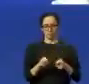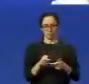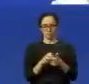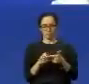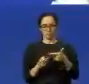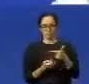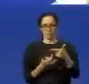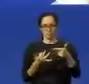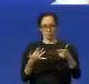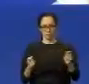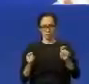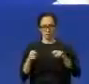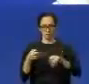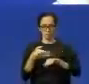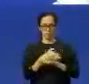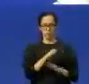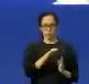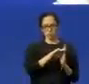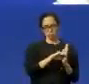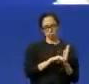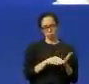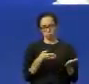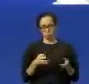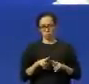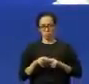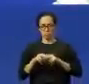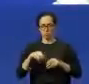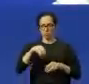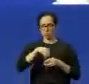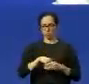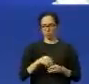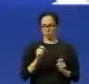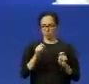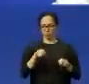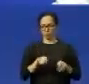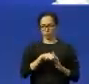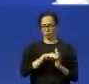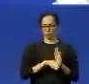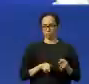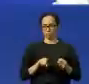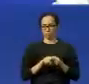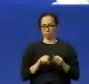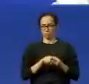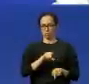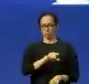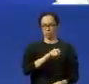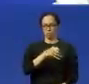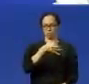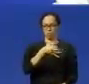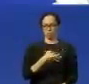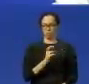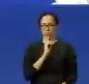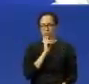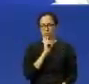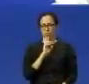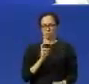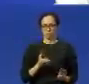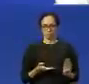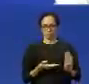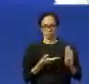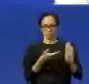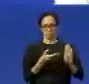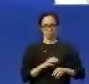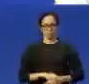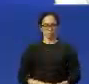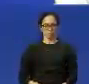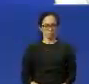o motorista será menor e, portanto, a lesão interna será menor. Portanto, a alternativa certa B, na